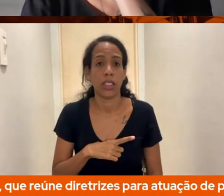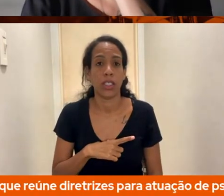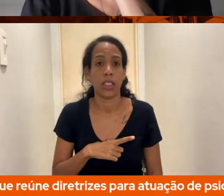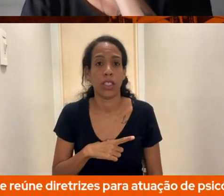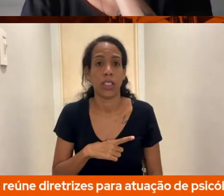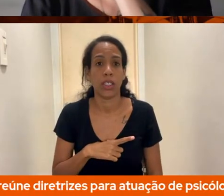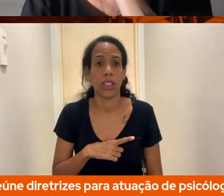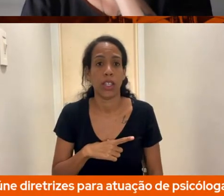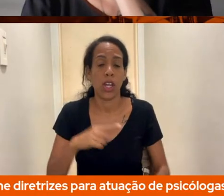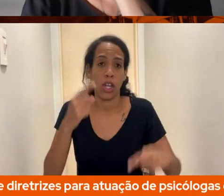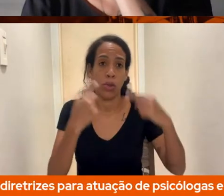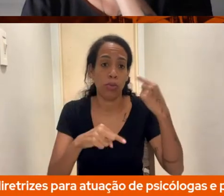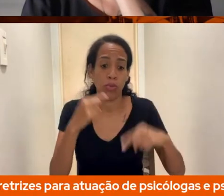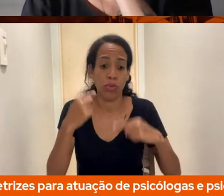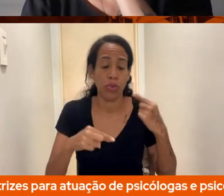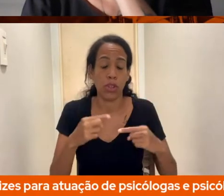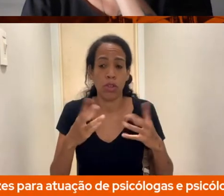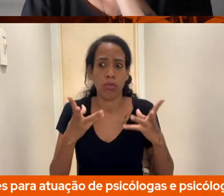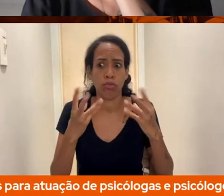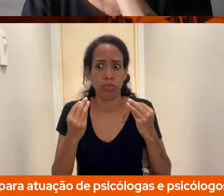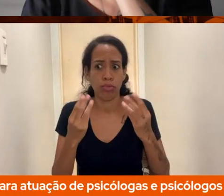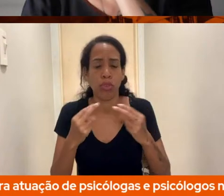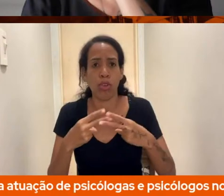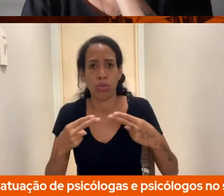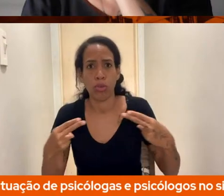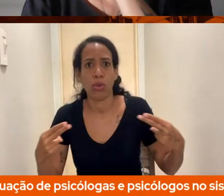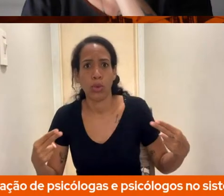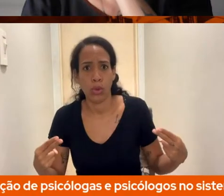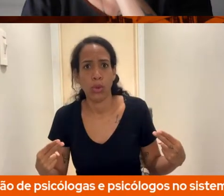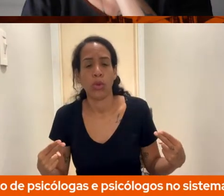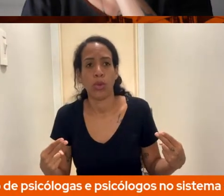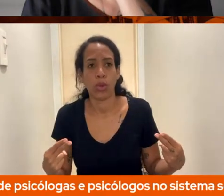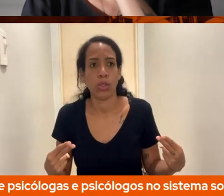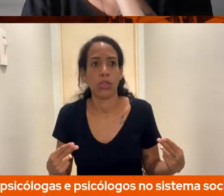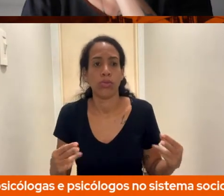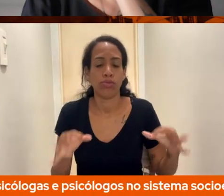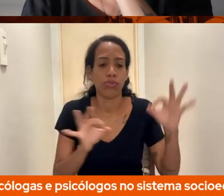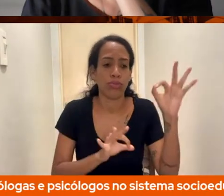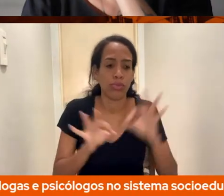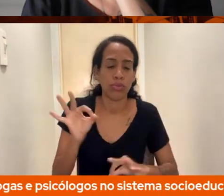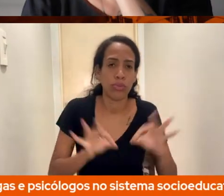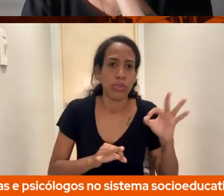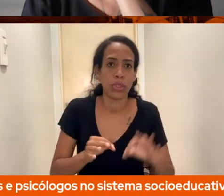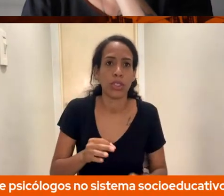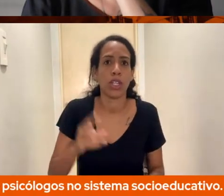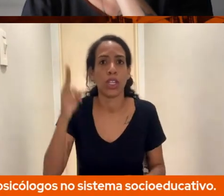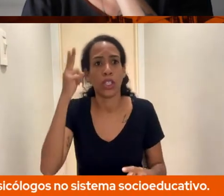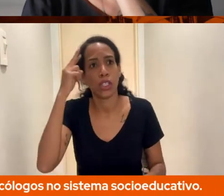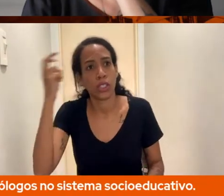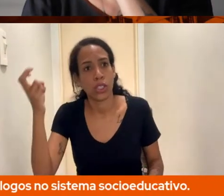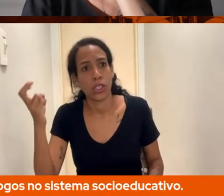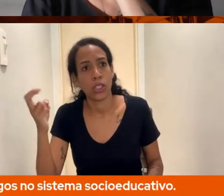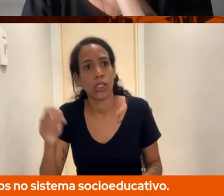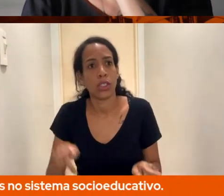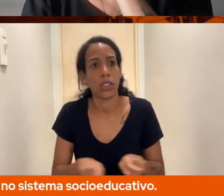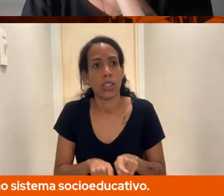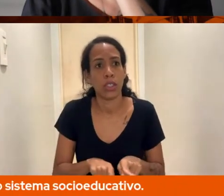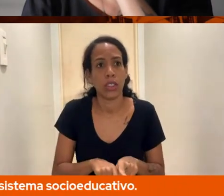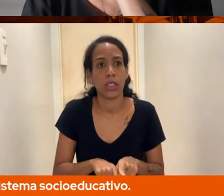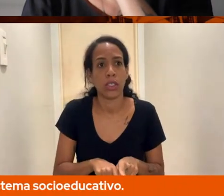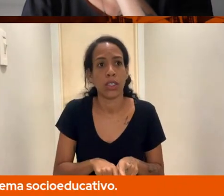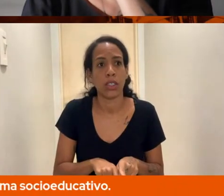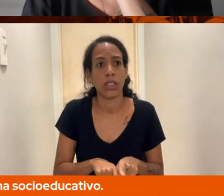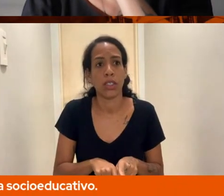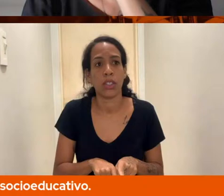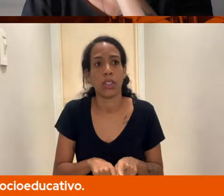de uma política que fala de tantas coisas como a gente vem falando aqui, né? Estruturantes, históricas, né? Mas eu acho que a gente tem que pensar